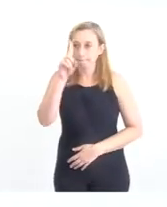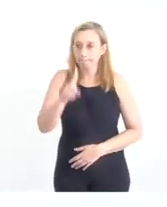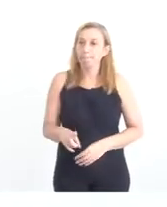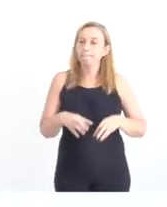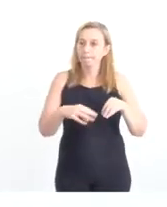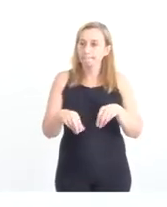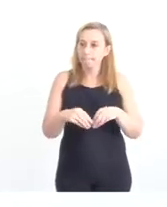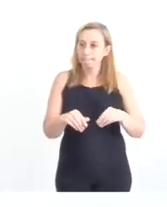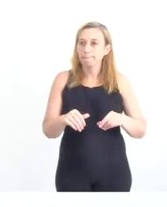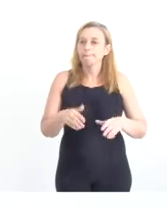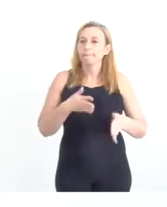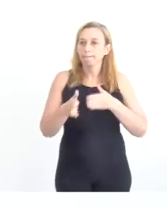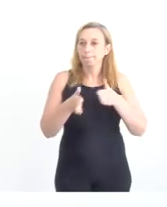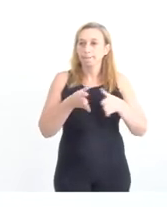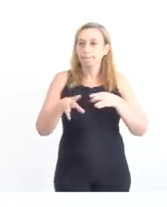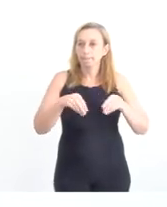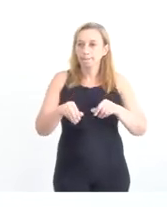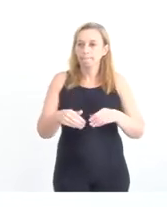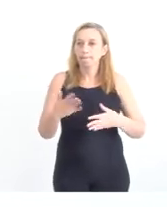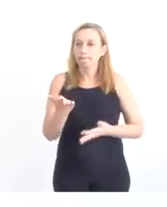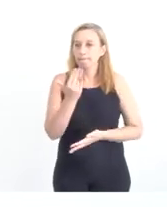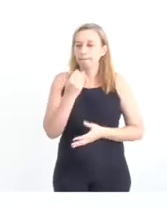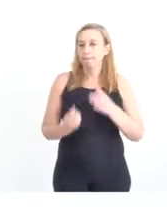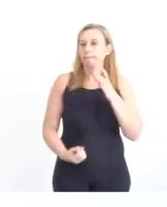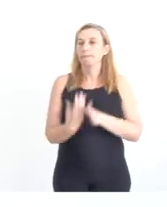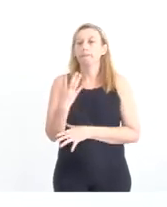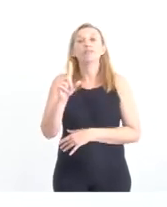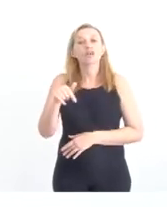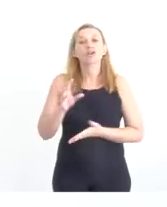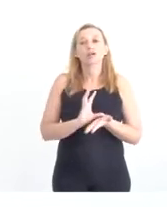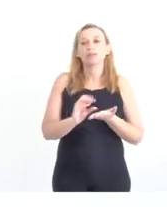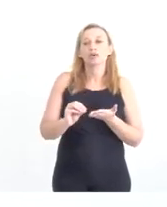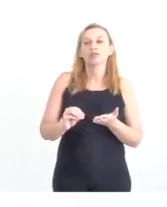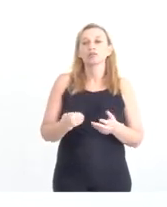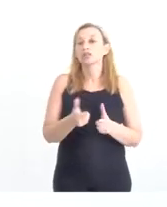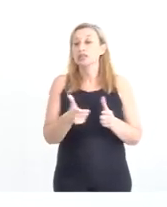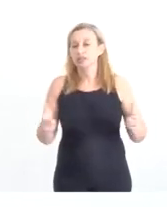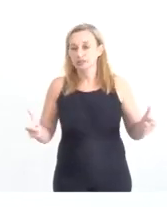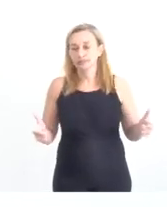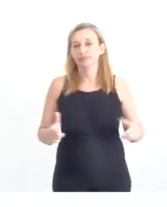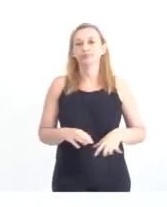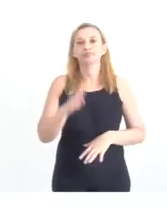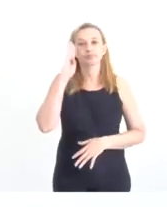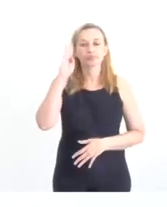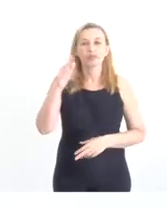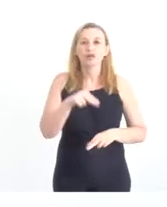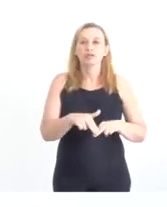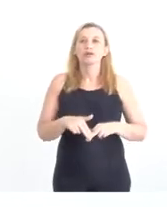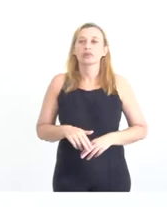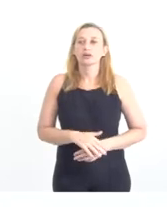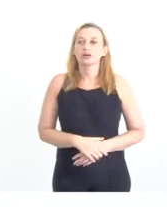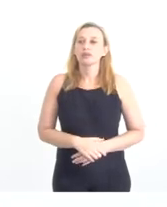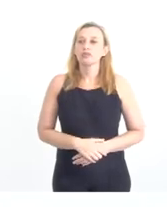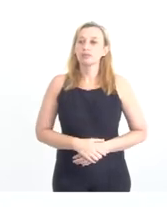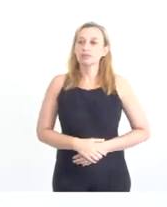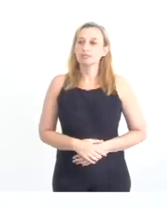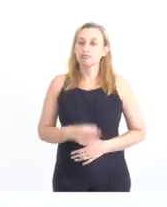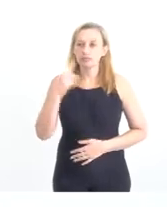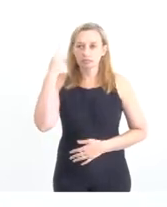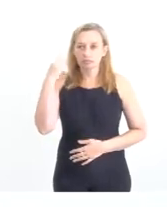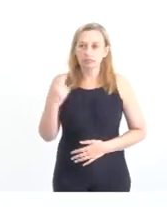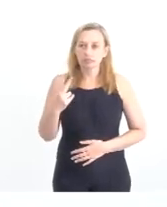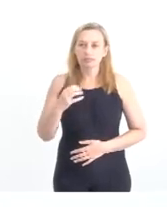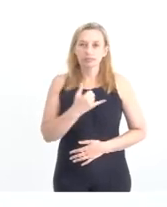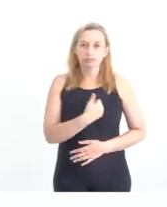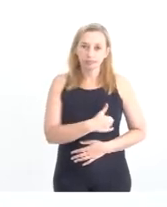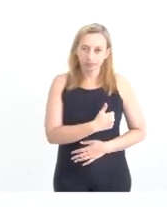direito à Terra no acesso à terra na produção de alimentos então é uma falta muito complexa e muito prioritária por isso que eu considero tem nada